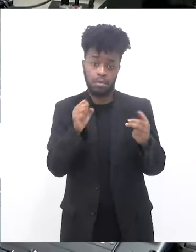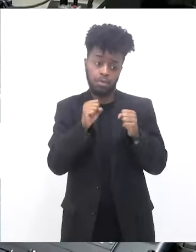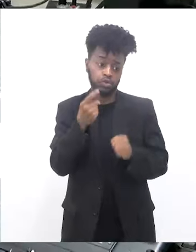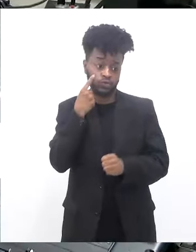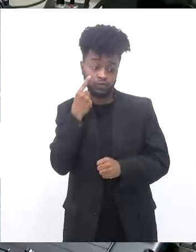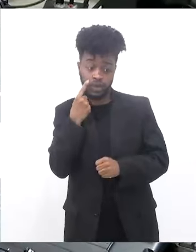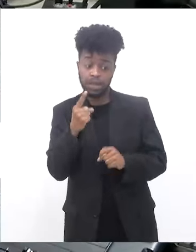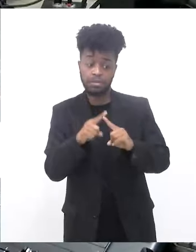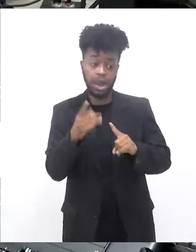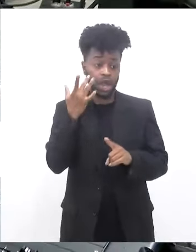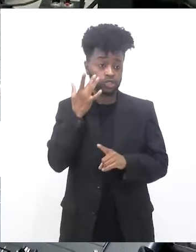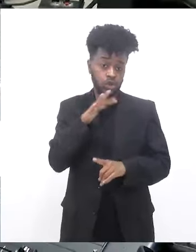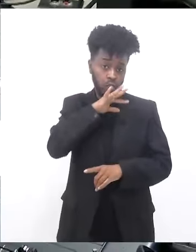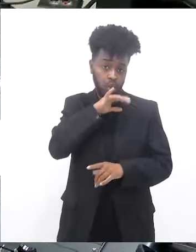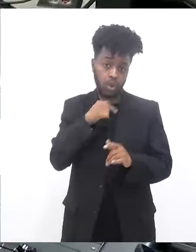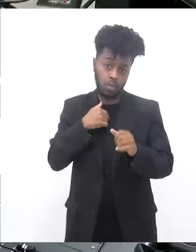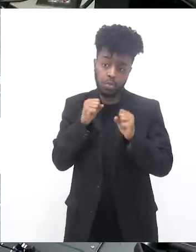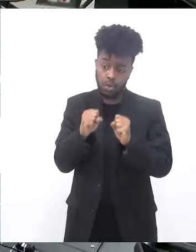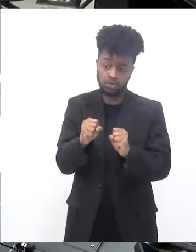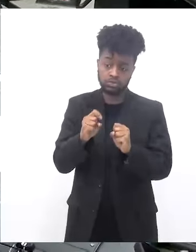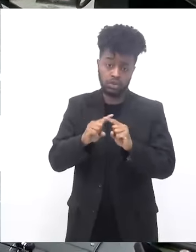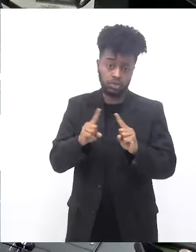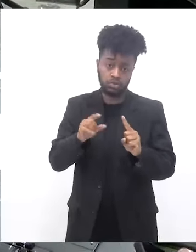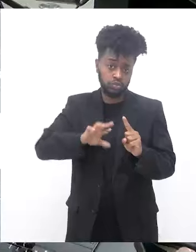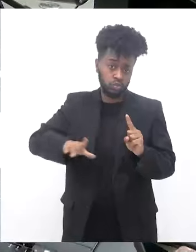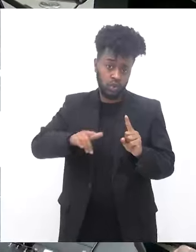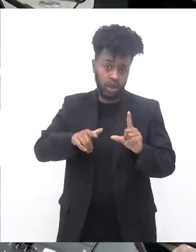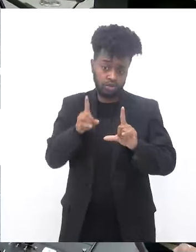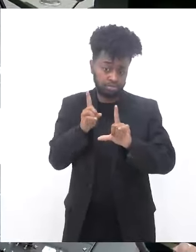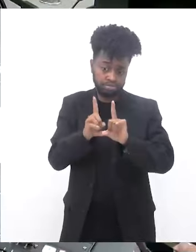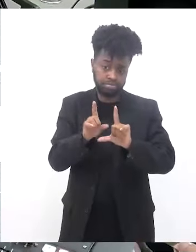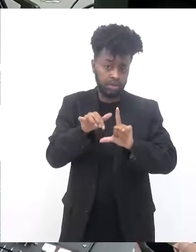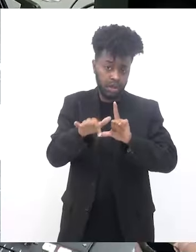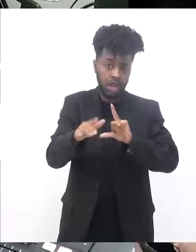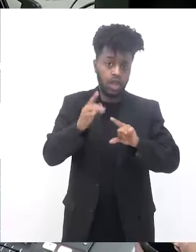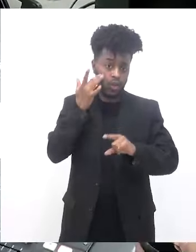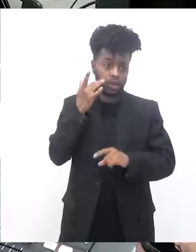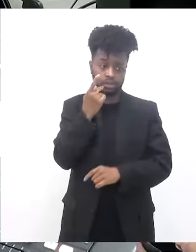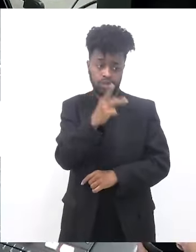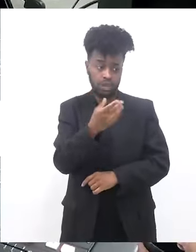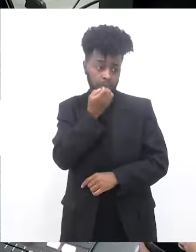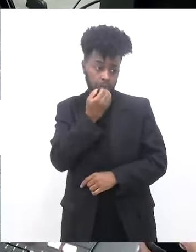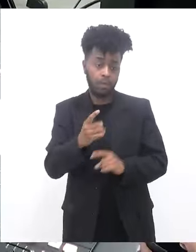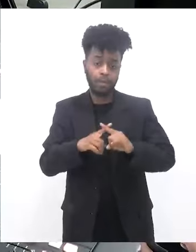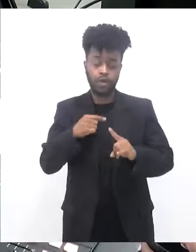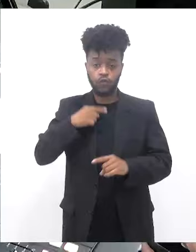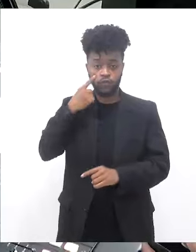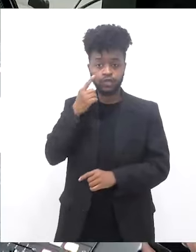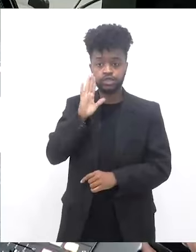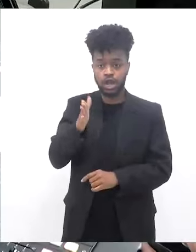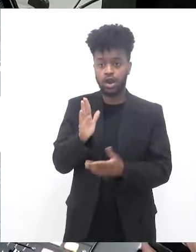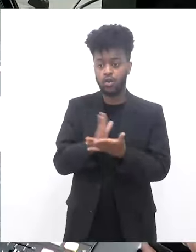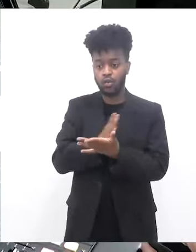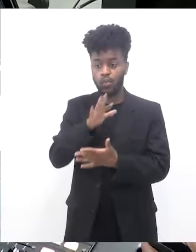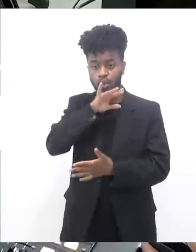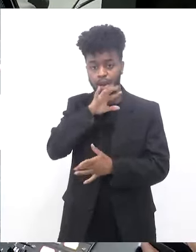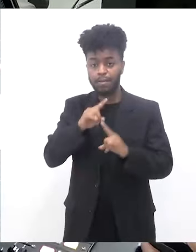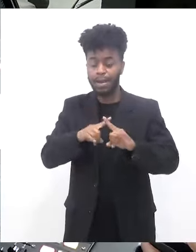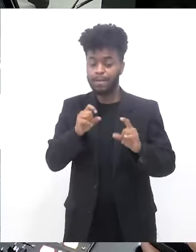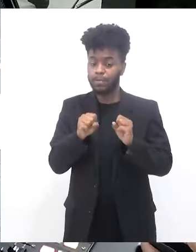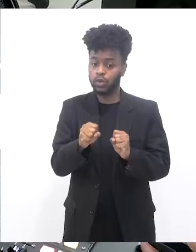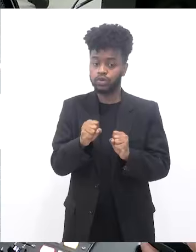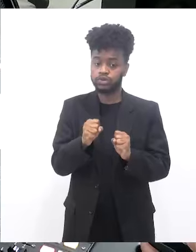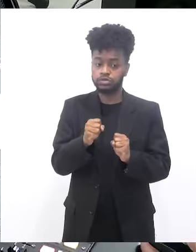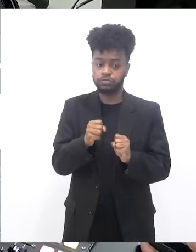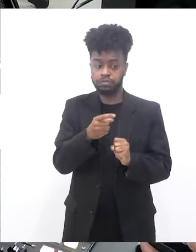pode olhar uma dublagem e achar ruim. Eu não sou influencer, a dela é boa, mas eu já vi dublagem ruins. Eu posso identificar padrões